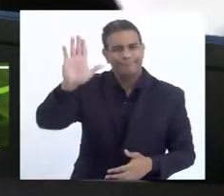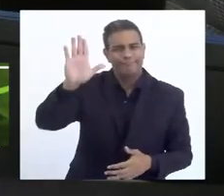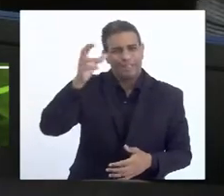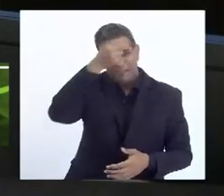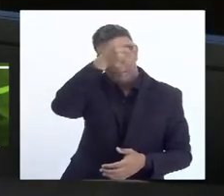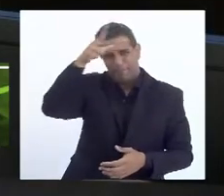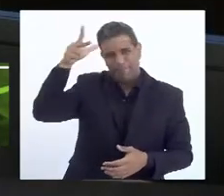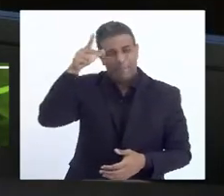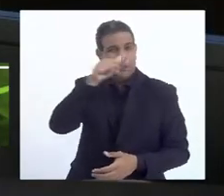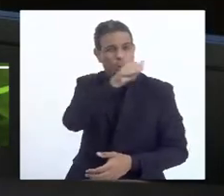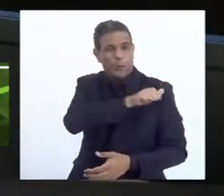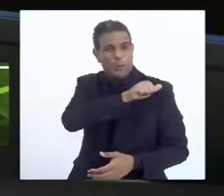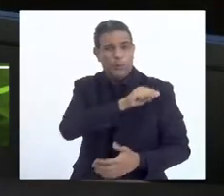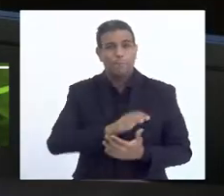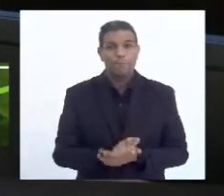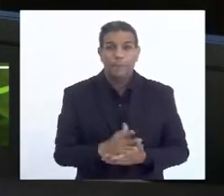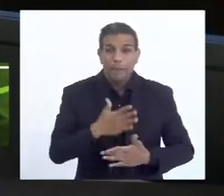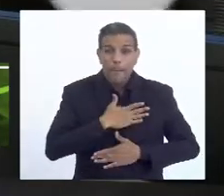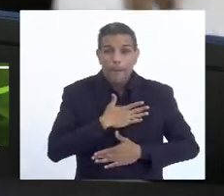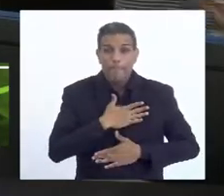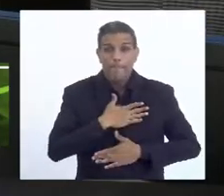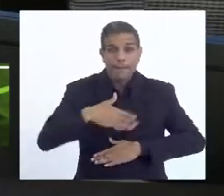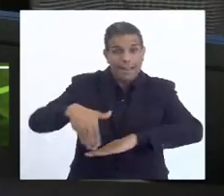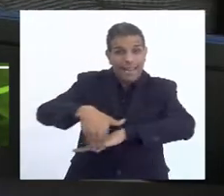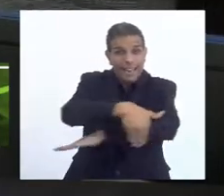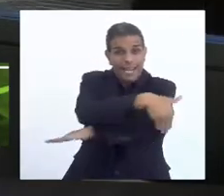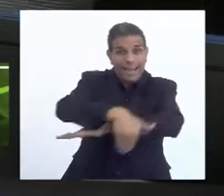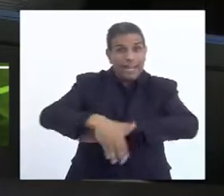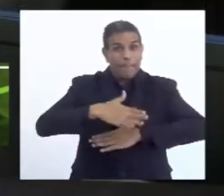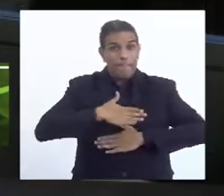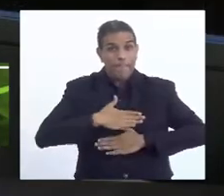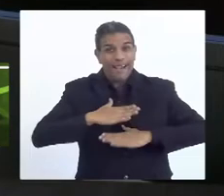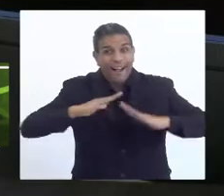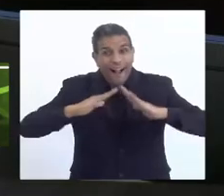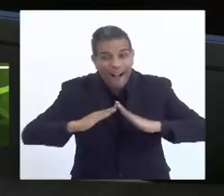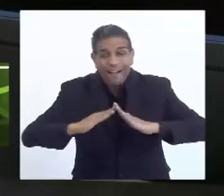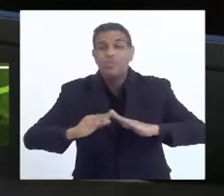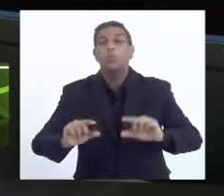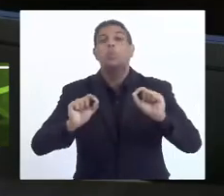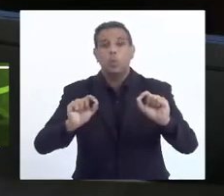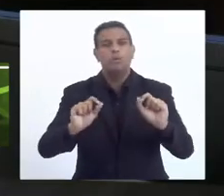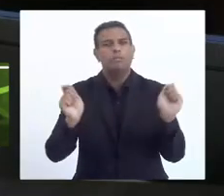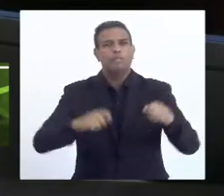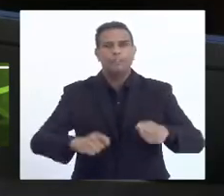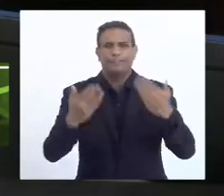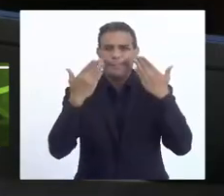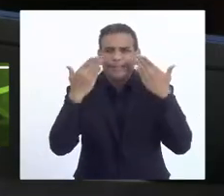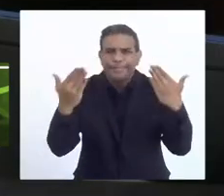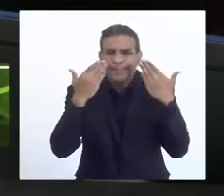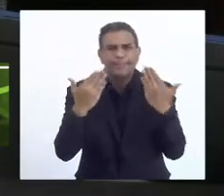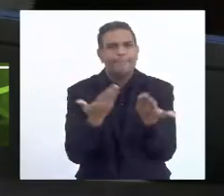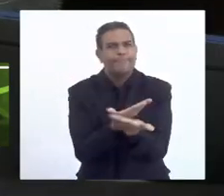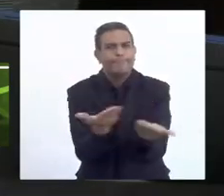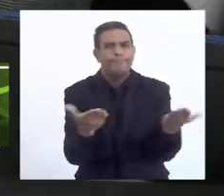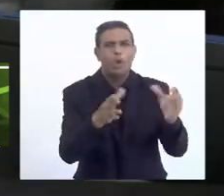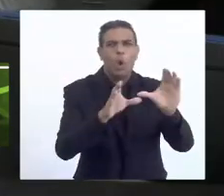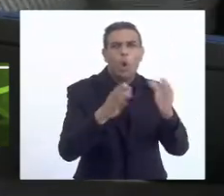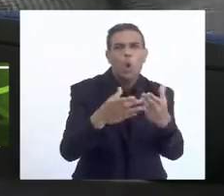do Rio de Janeiro e o meu endereço, o endereço da minha casa, foi exposto em grupos